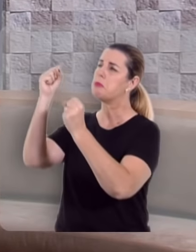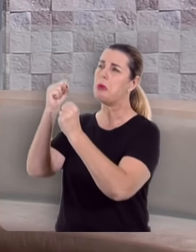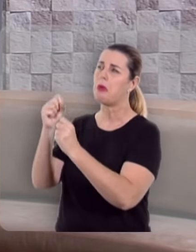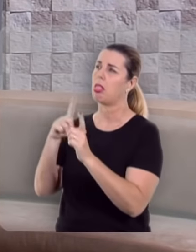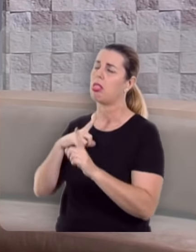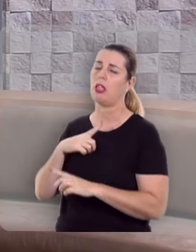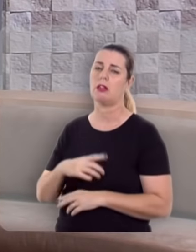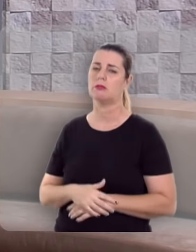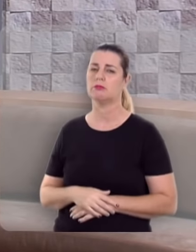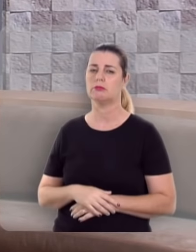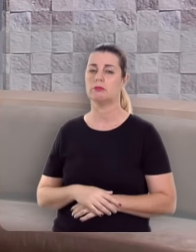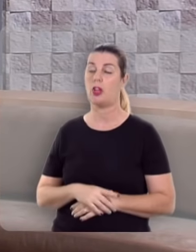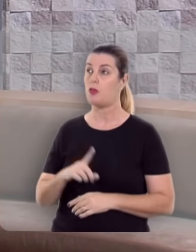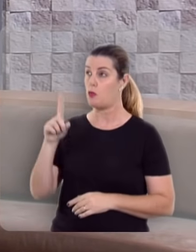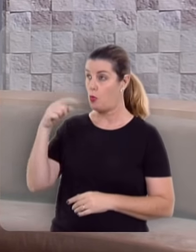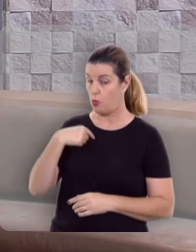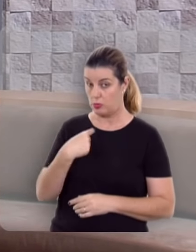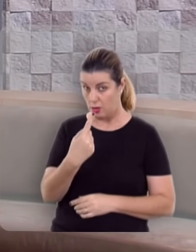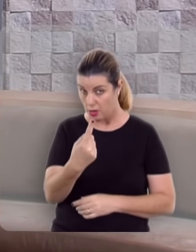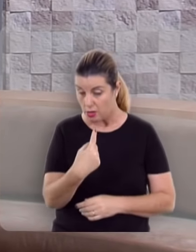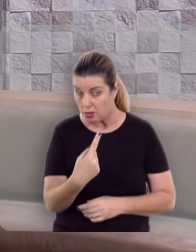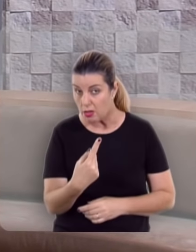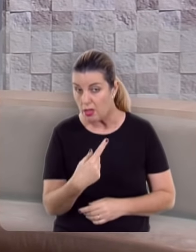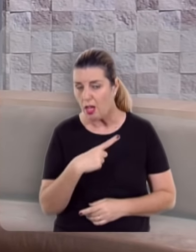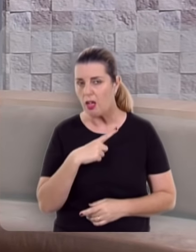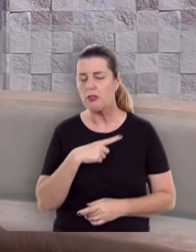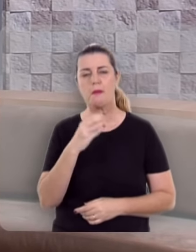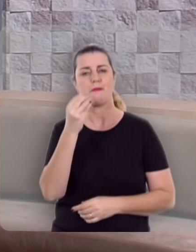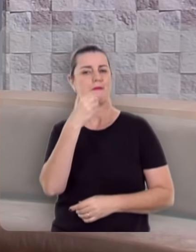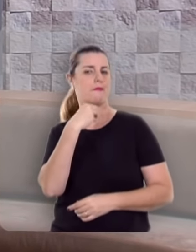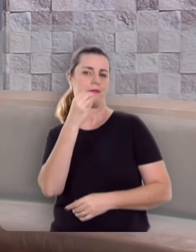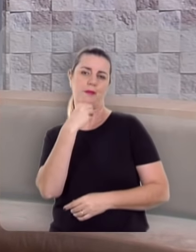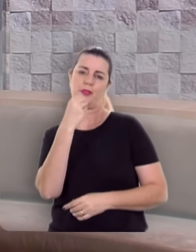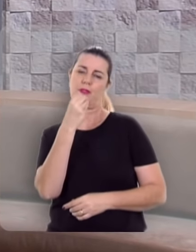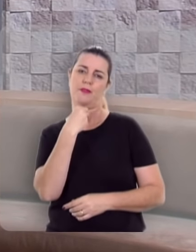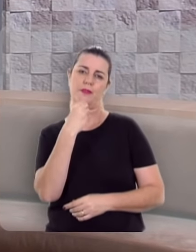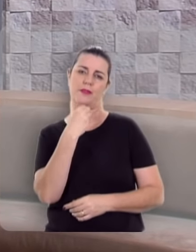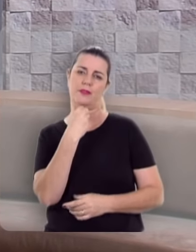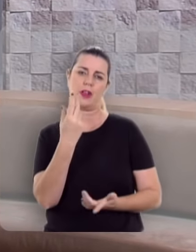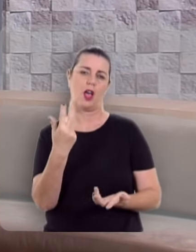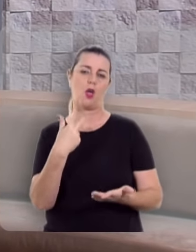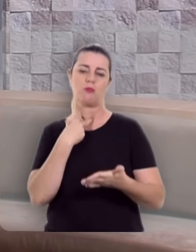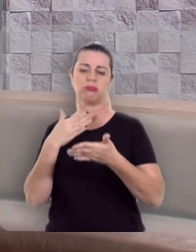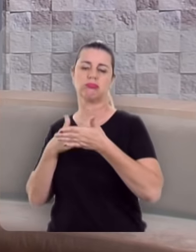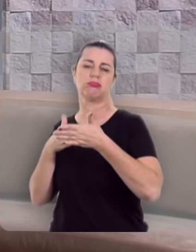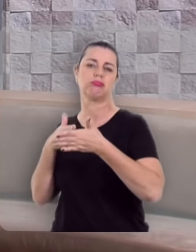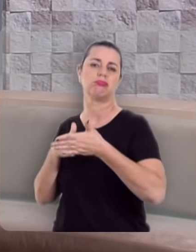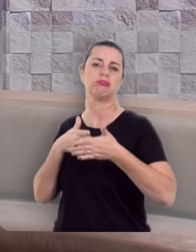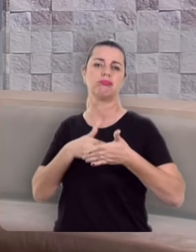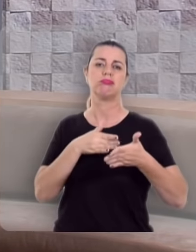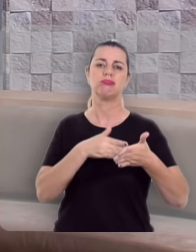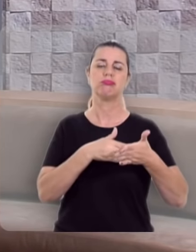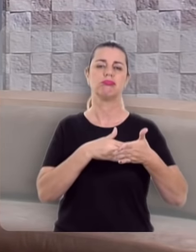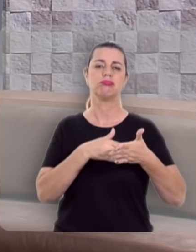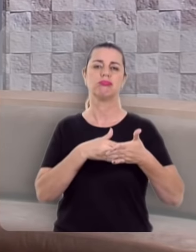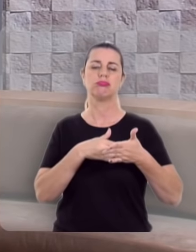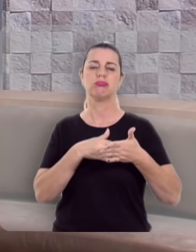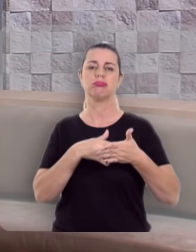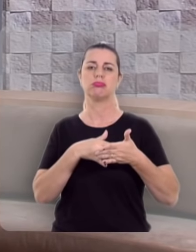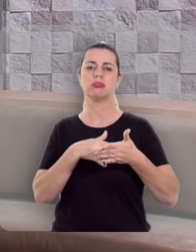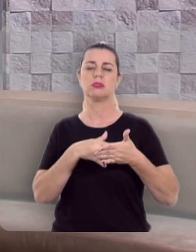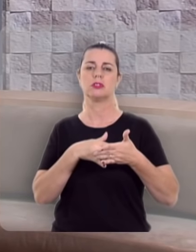capítulo 42, ele vai dizer: agora eu sei que tudo podes. Ele reconhece que Deus é